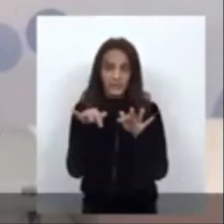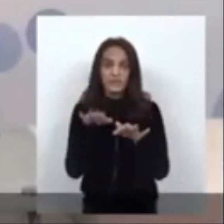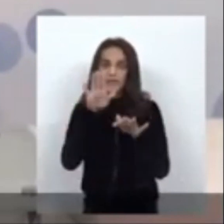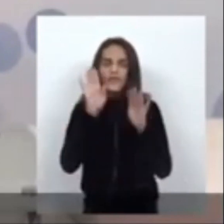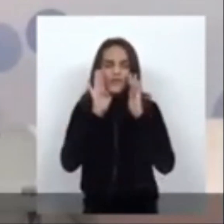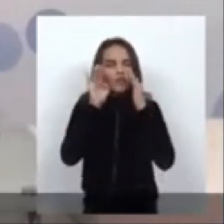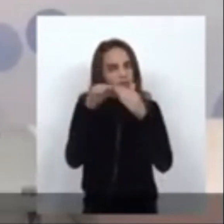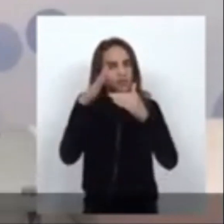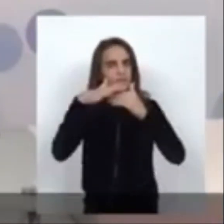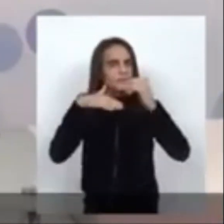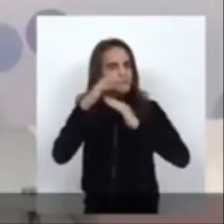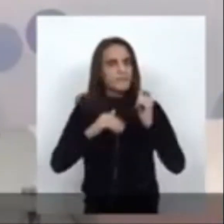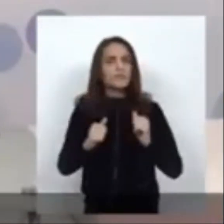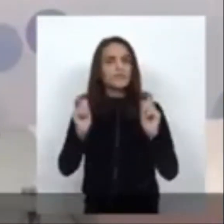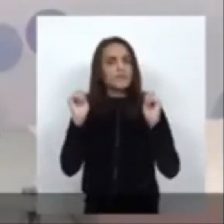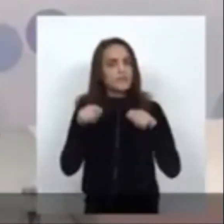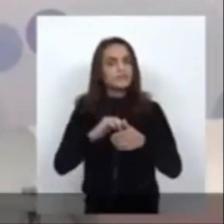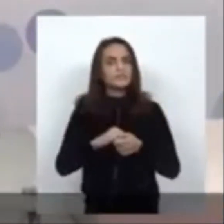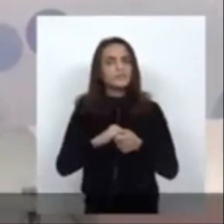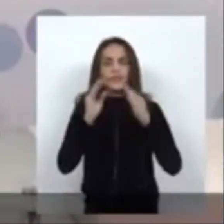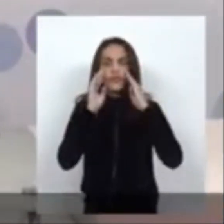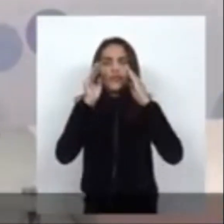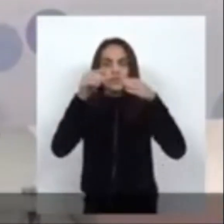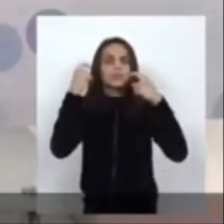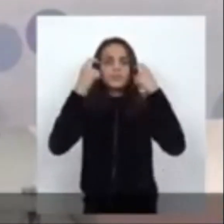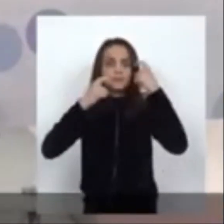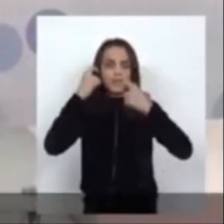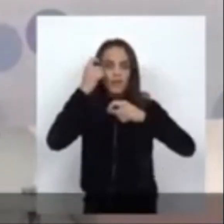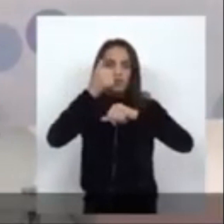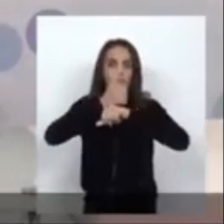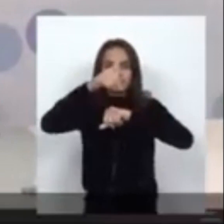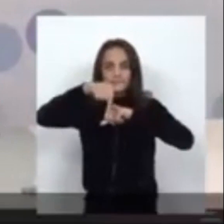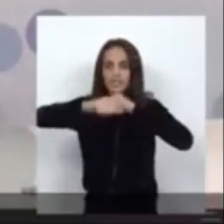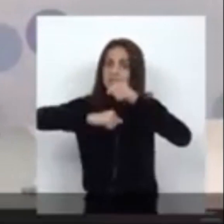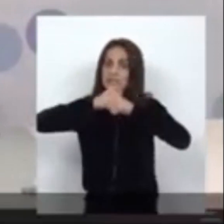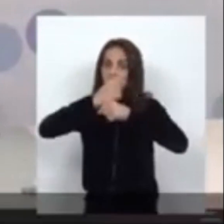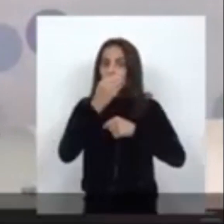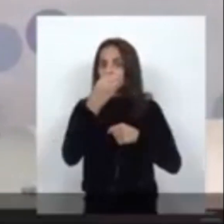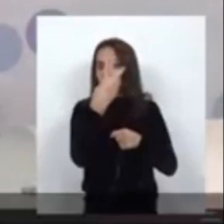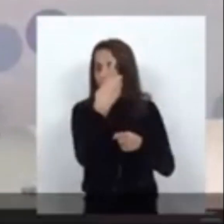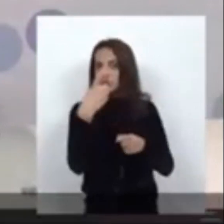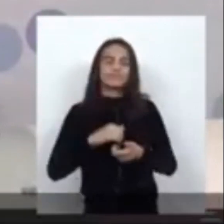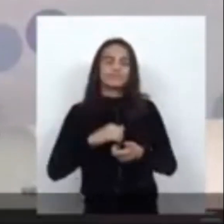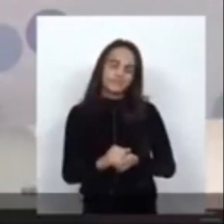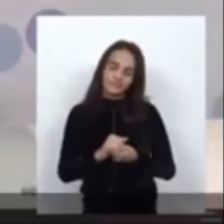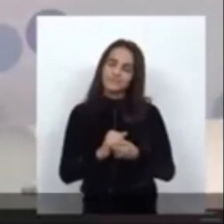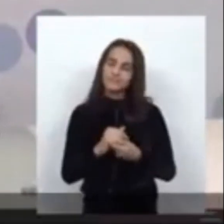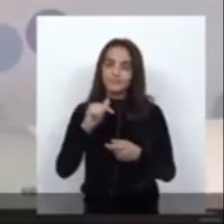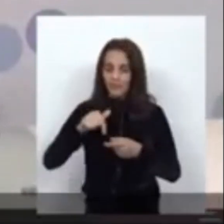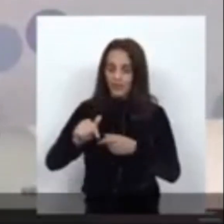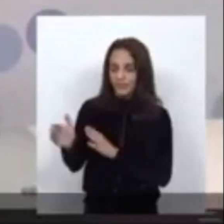em competências que foram foco da preocupação dos profissionais neste ano de 2021, ainda nesse